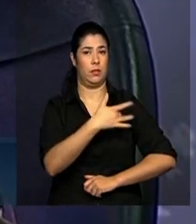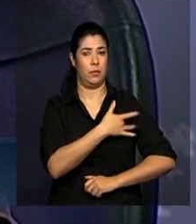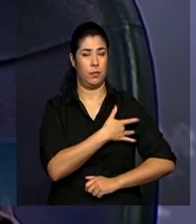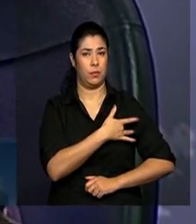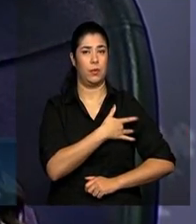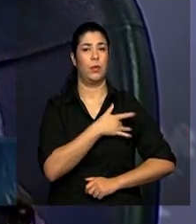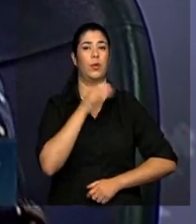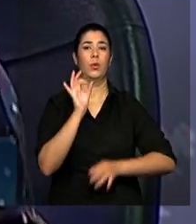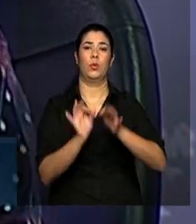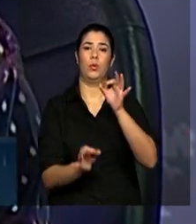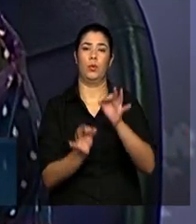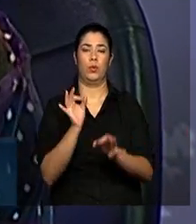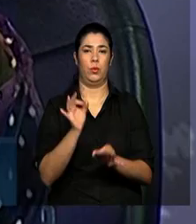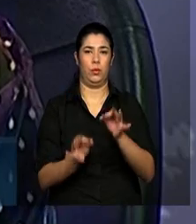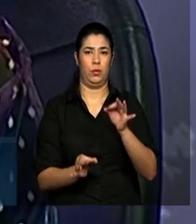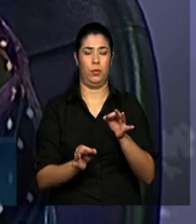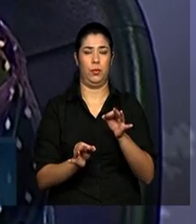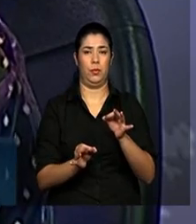ações de justiça,